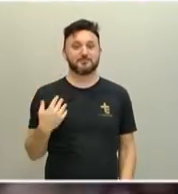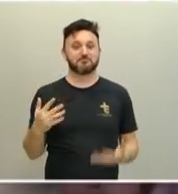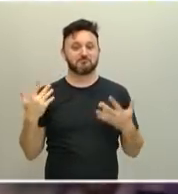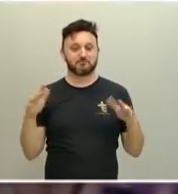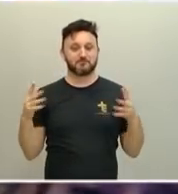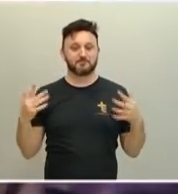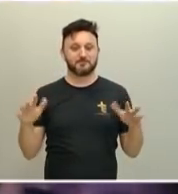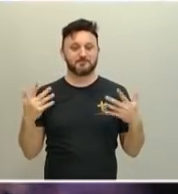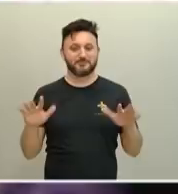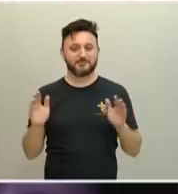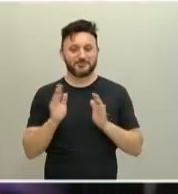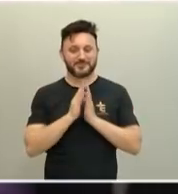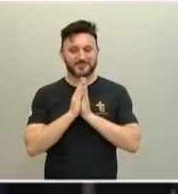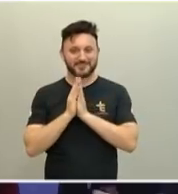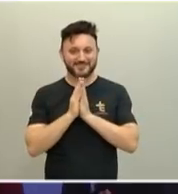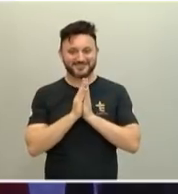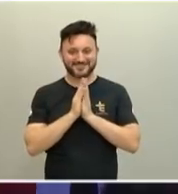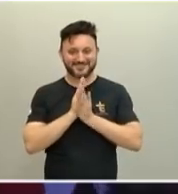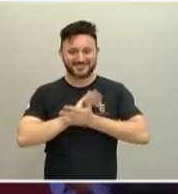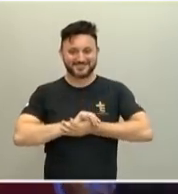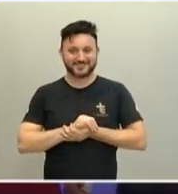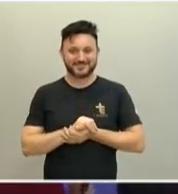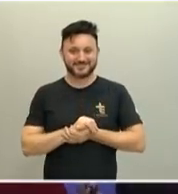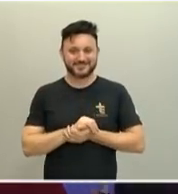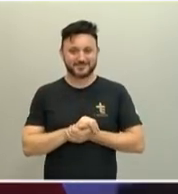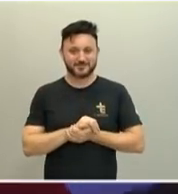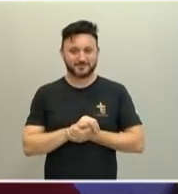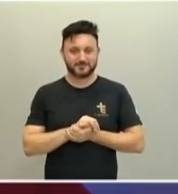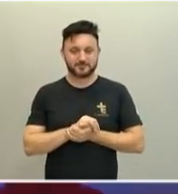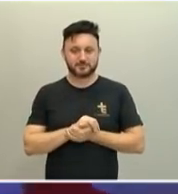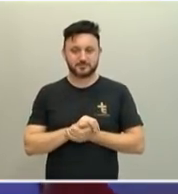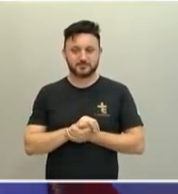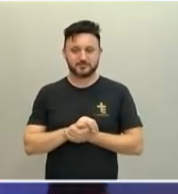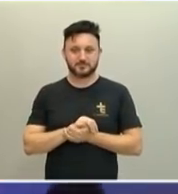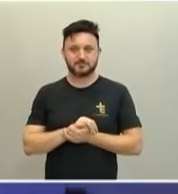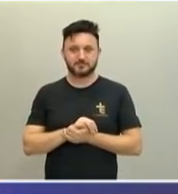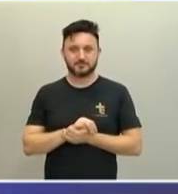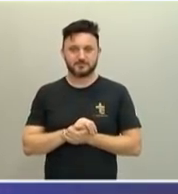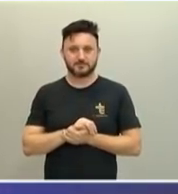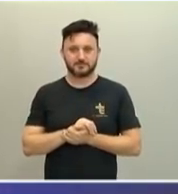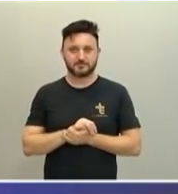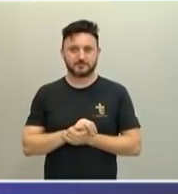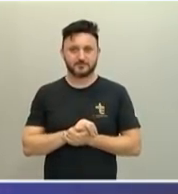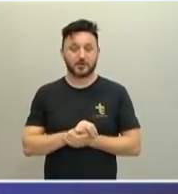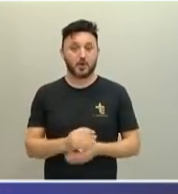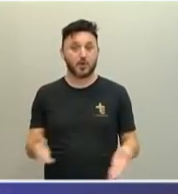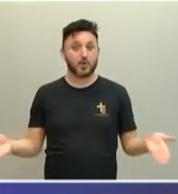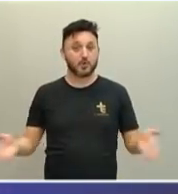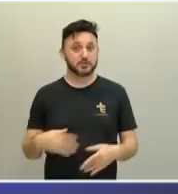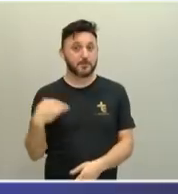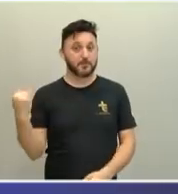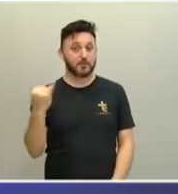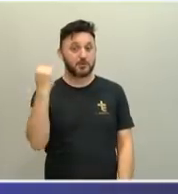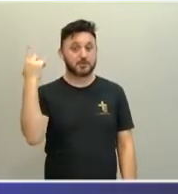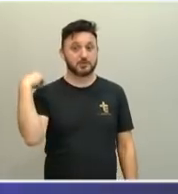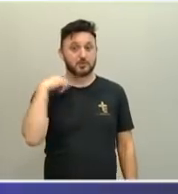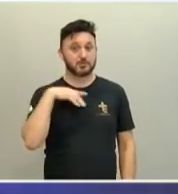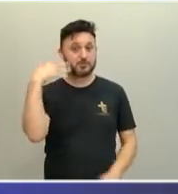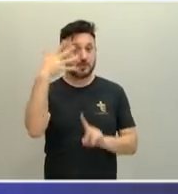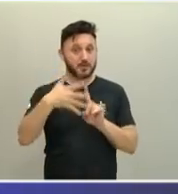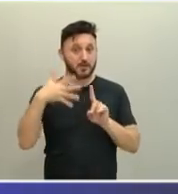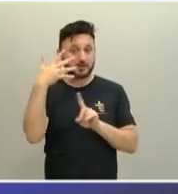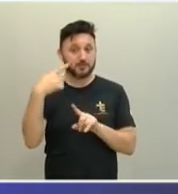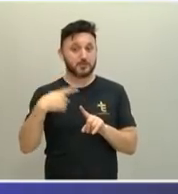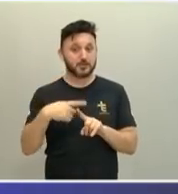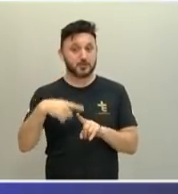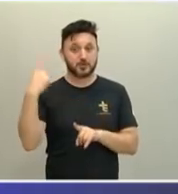Amém, amém. Pode sentando agora um pouquinho, por favor. O que é muito importante para nós que estamos